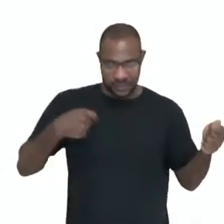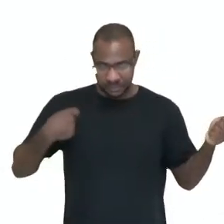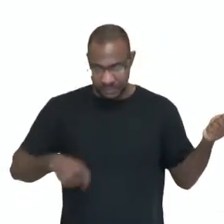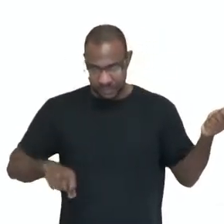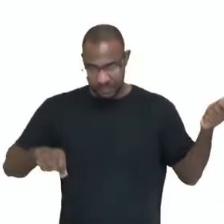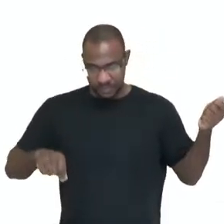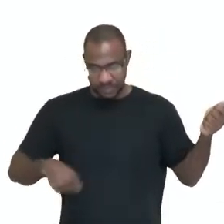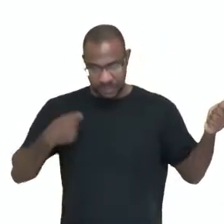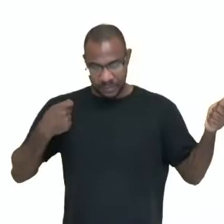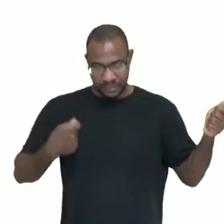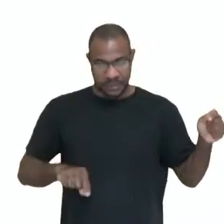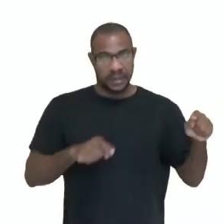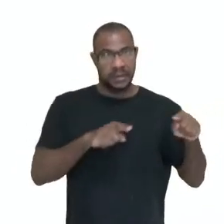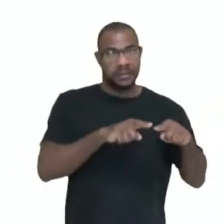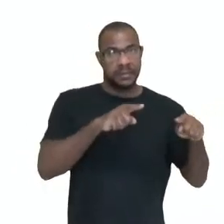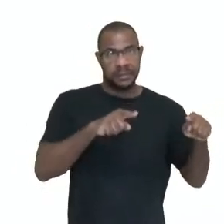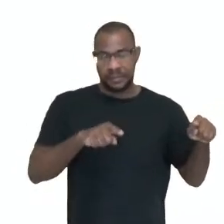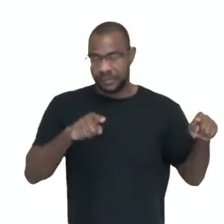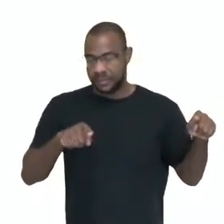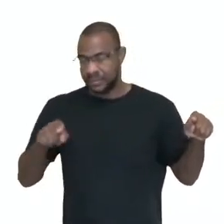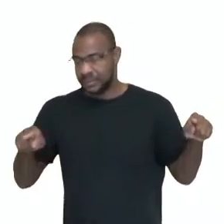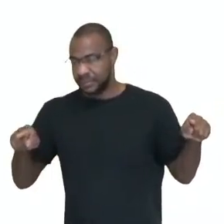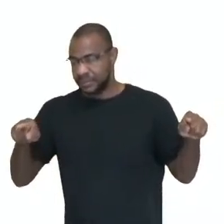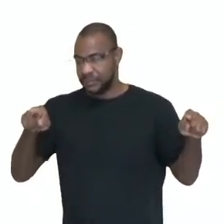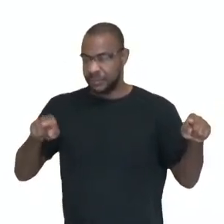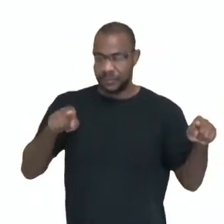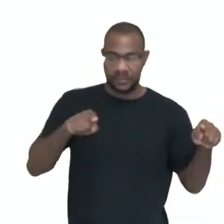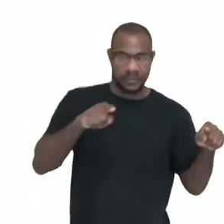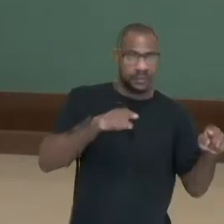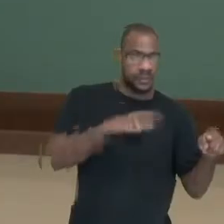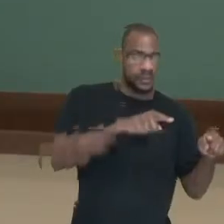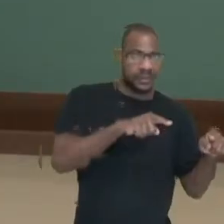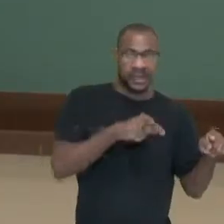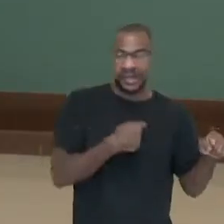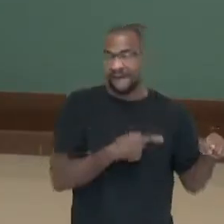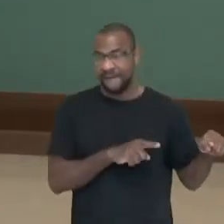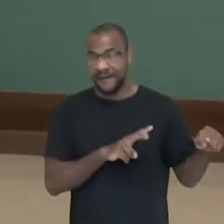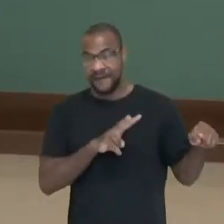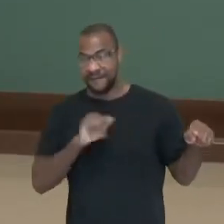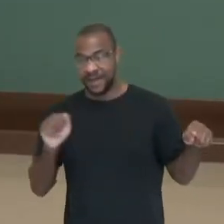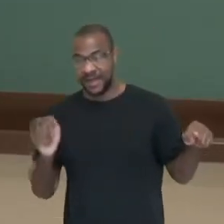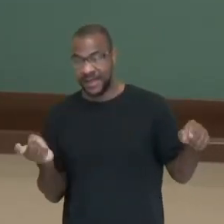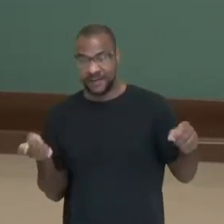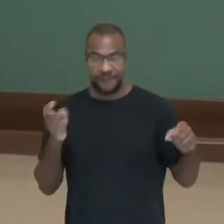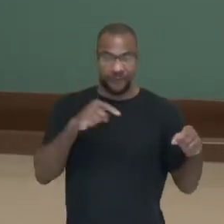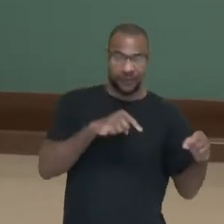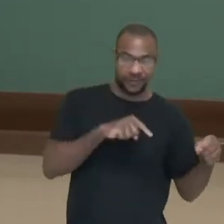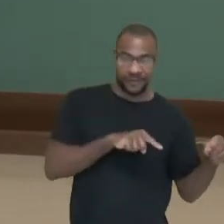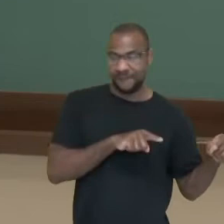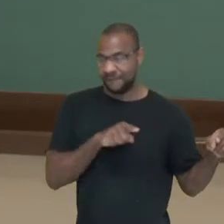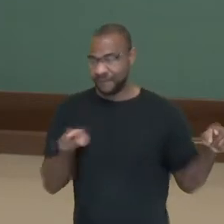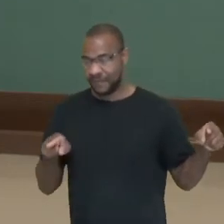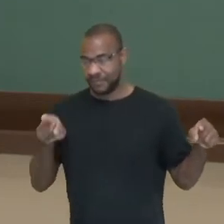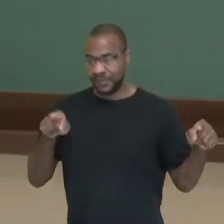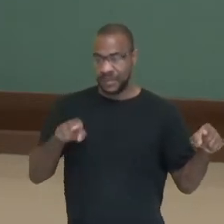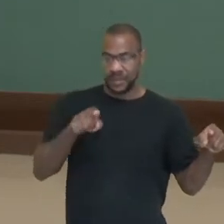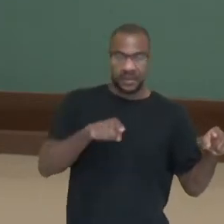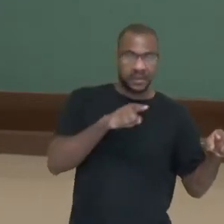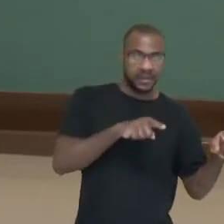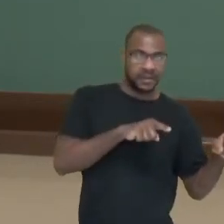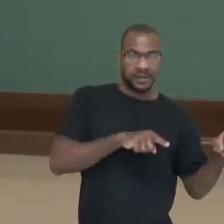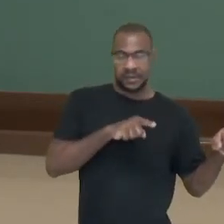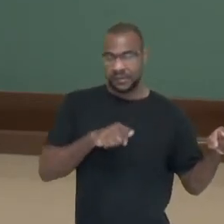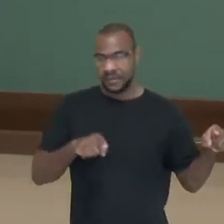E ela bateu lá, ela refletiu e agora ela está voltando, só que uma parte da energia ainda está indo.